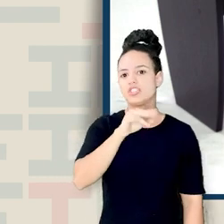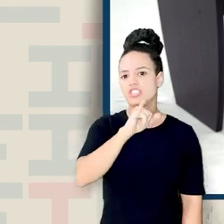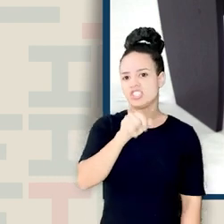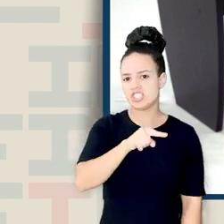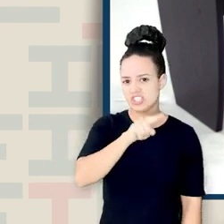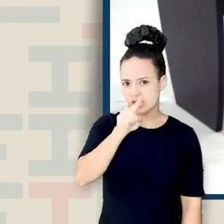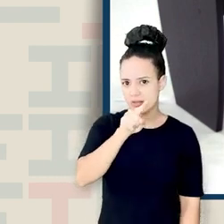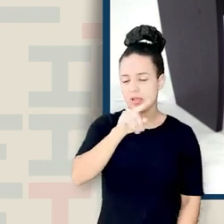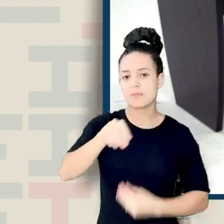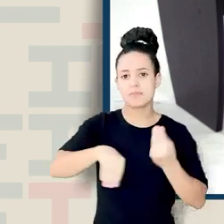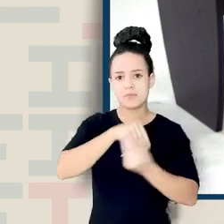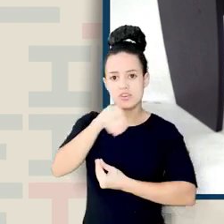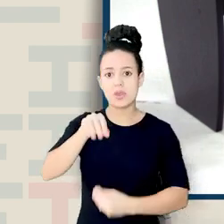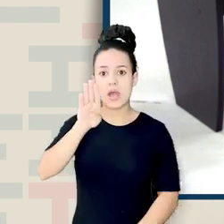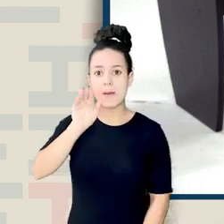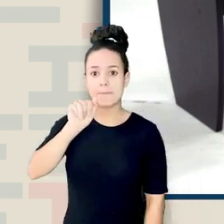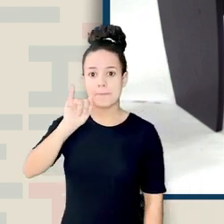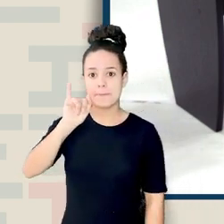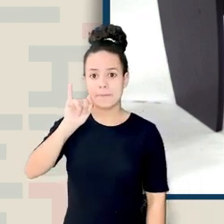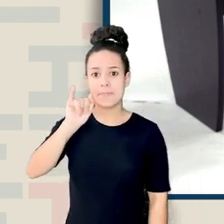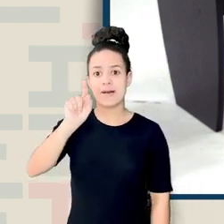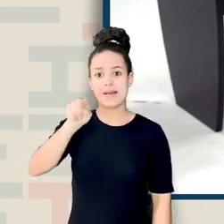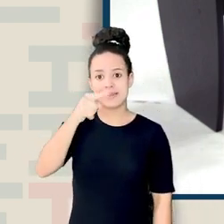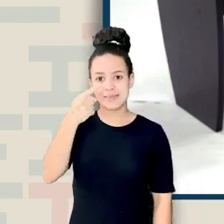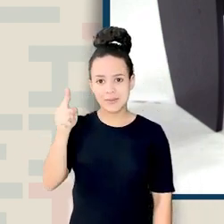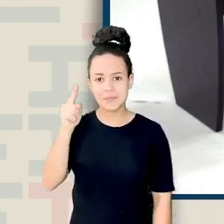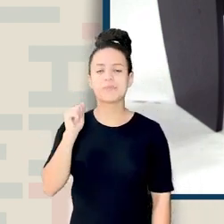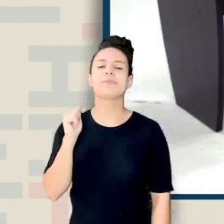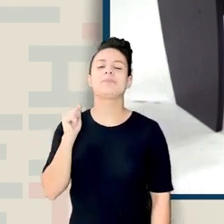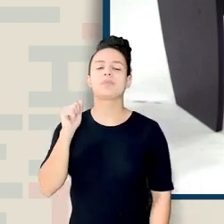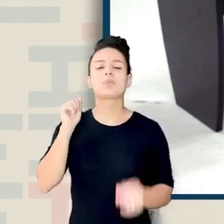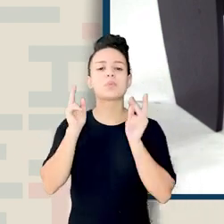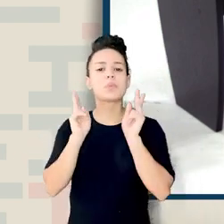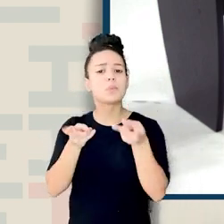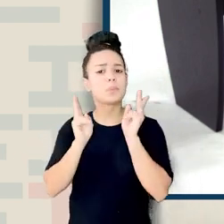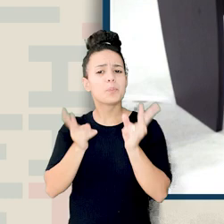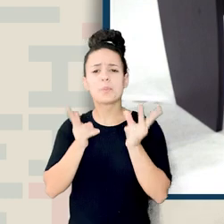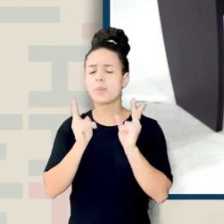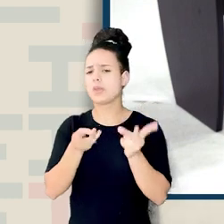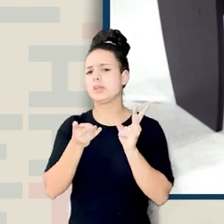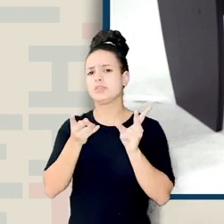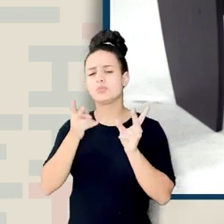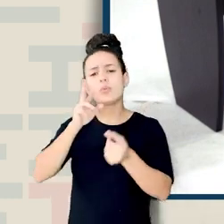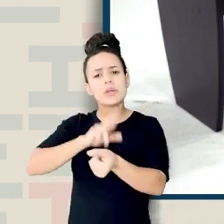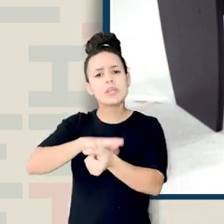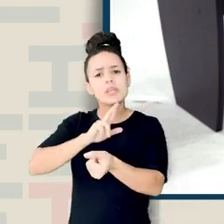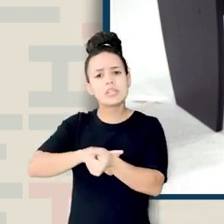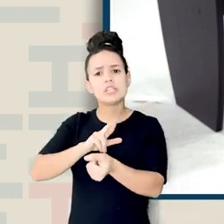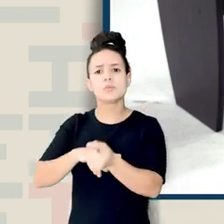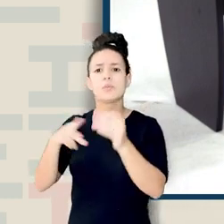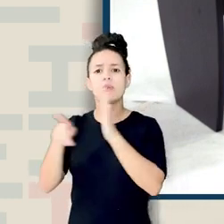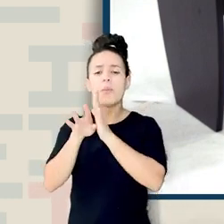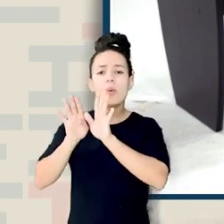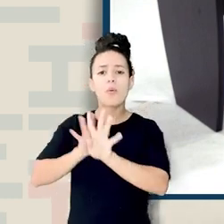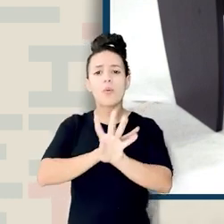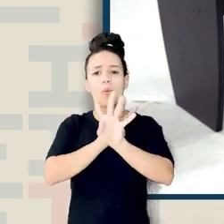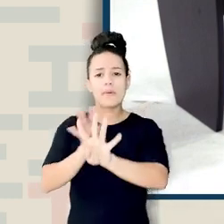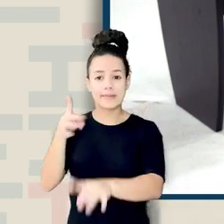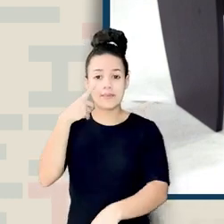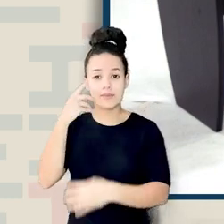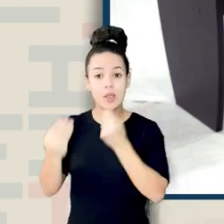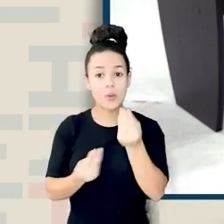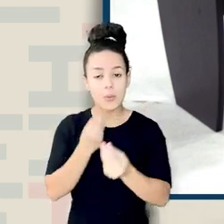com a célula do baião e fazendo nessa mesma linha de percepção rítmica das congadas. Verifica como